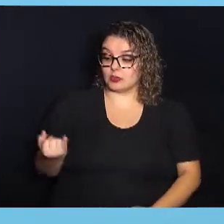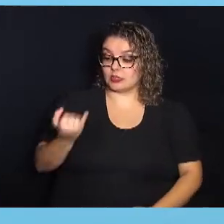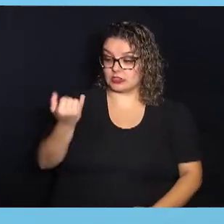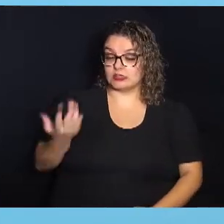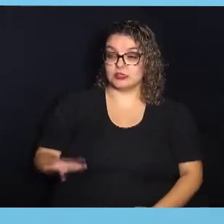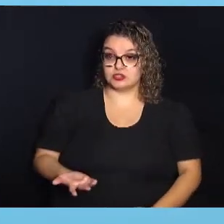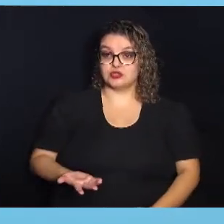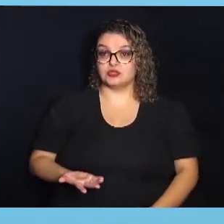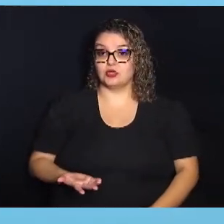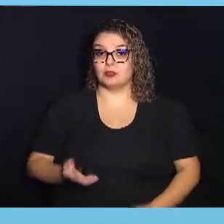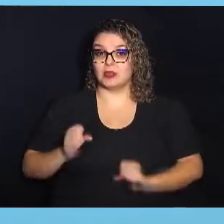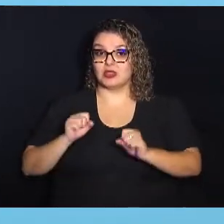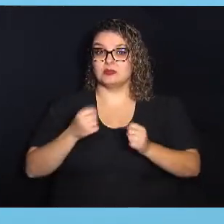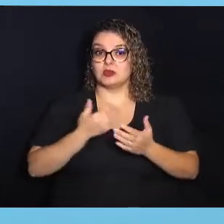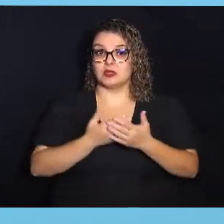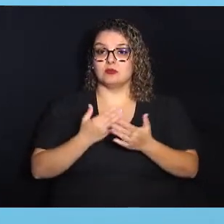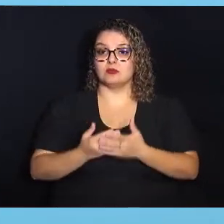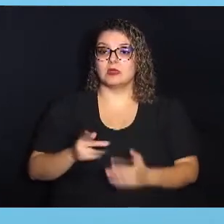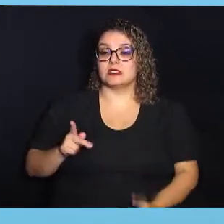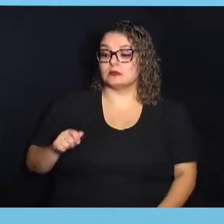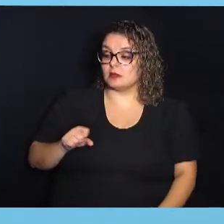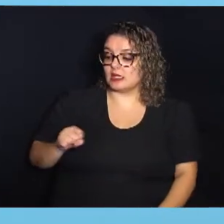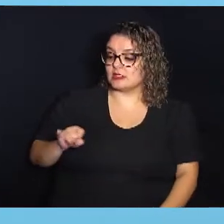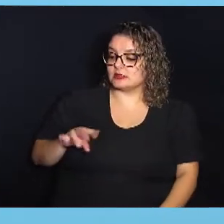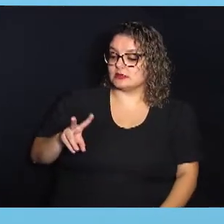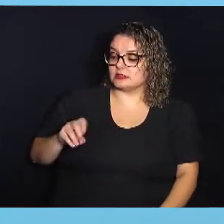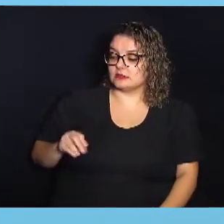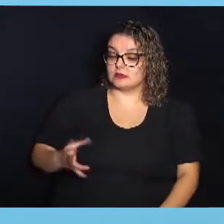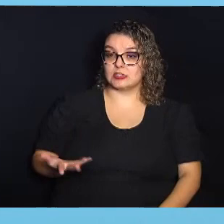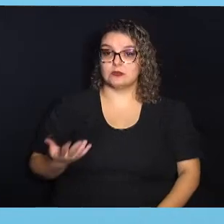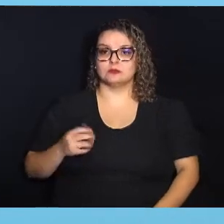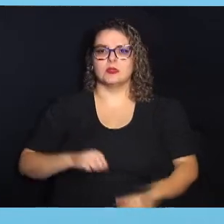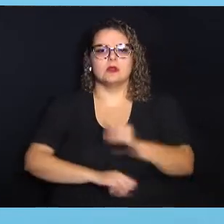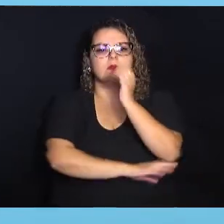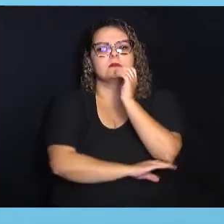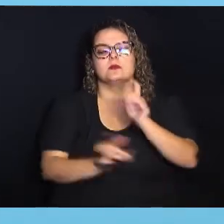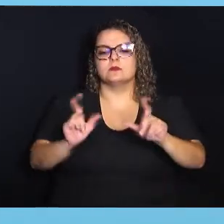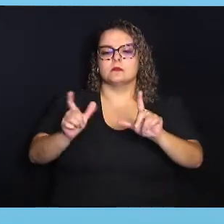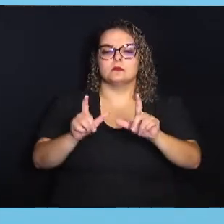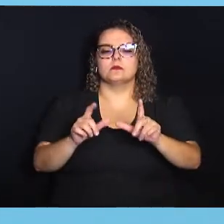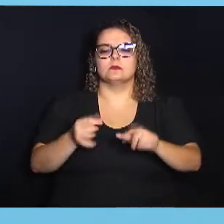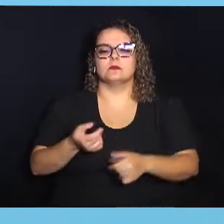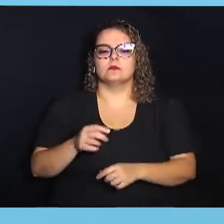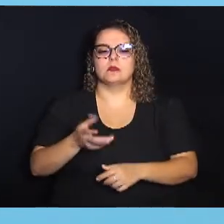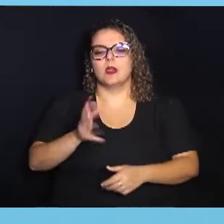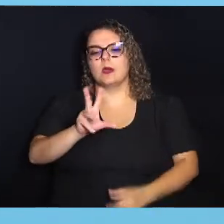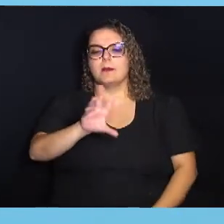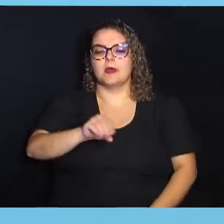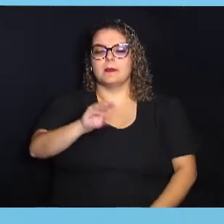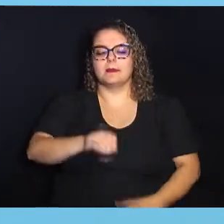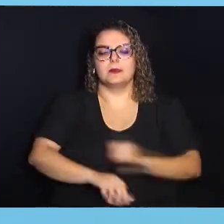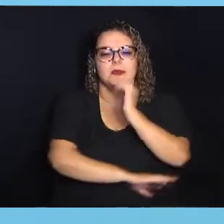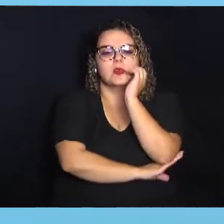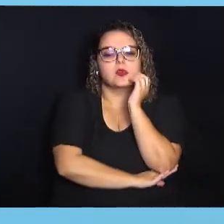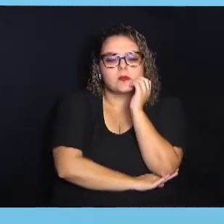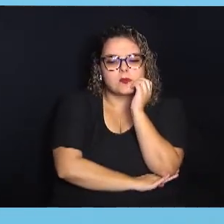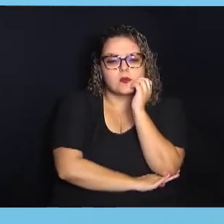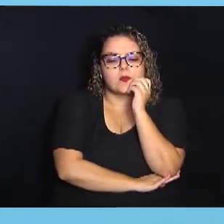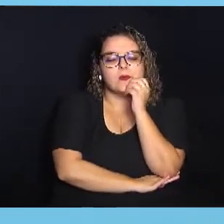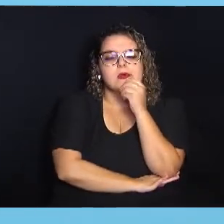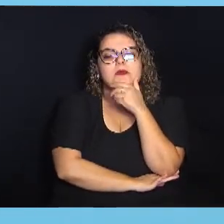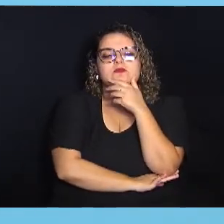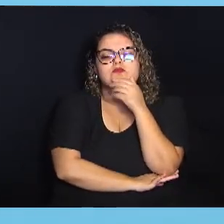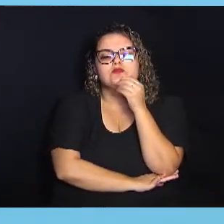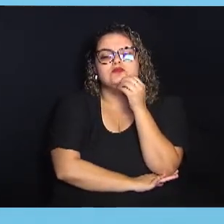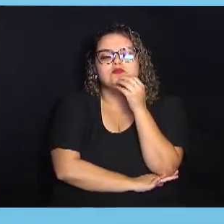ela pode ser um estudo mais passivo, se você só fica ali, é importante você ter uma produção também. Então, seja